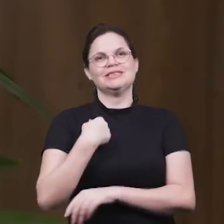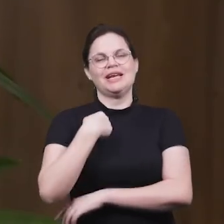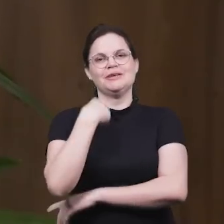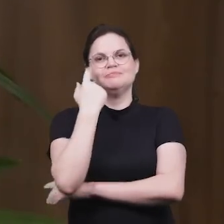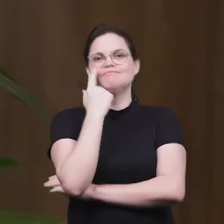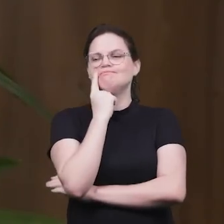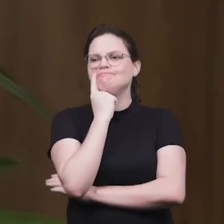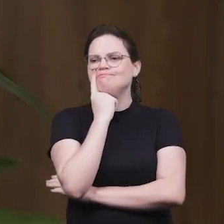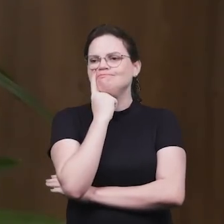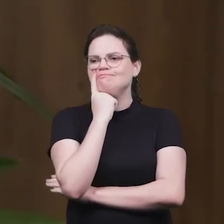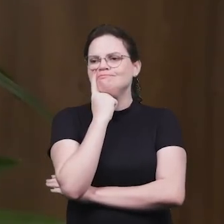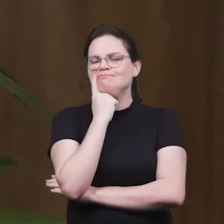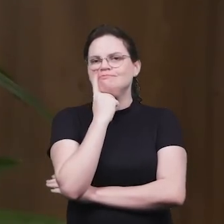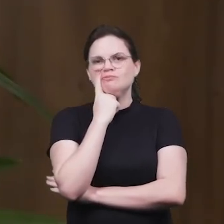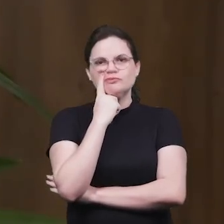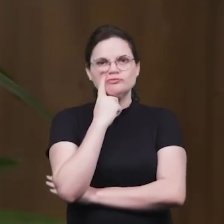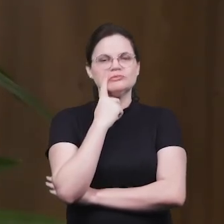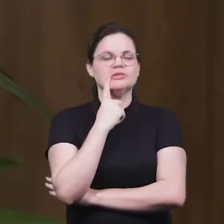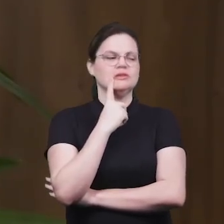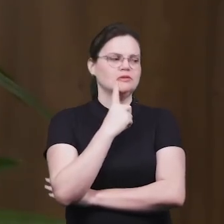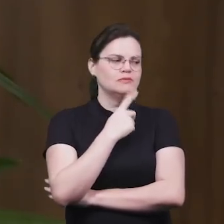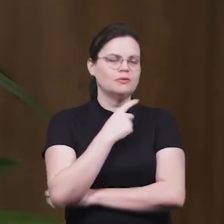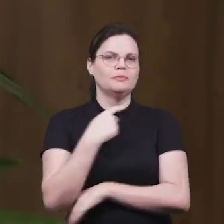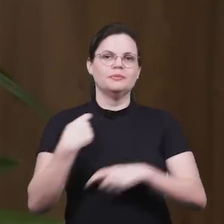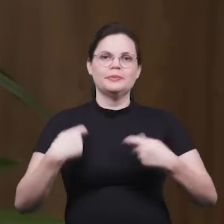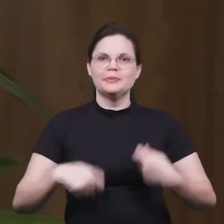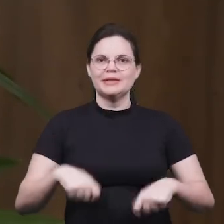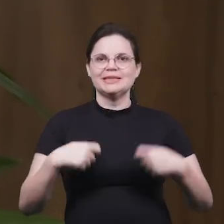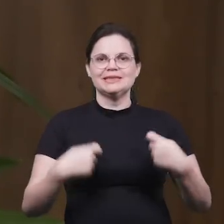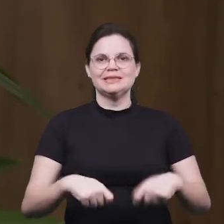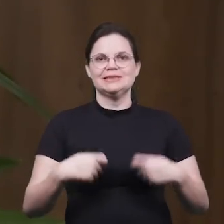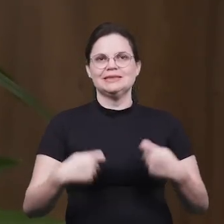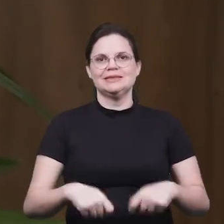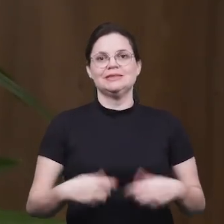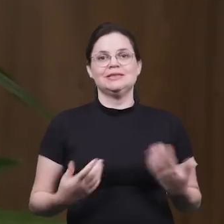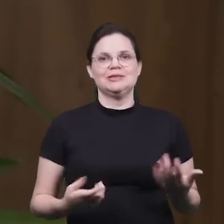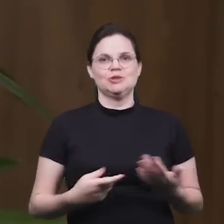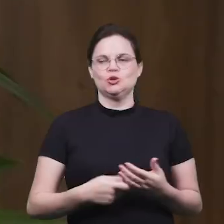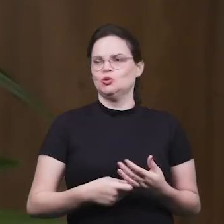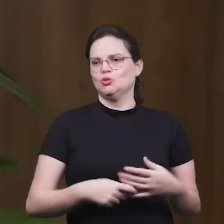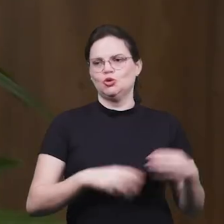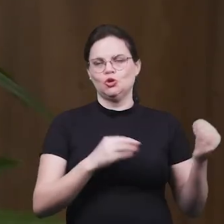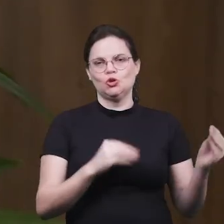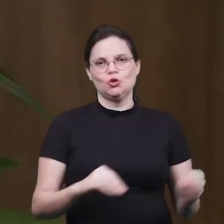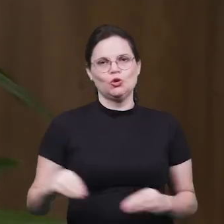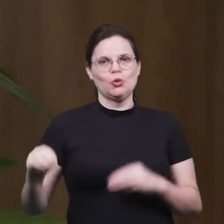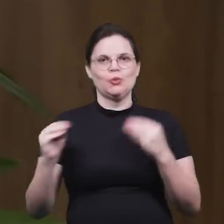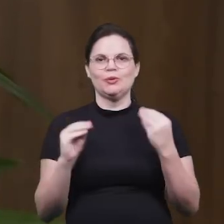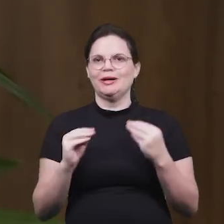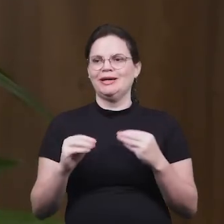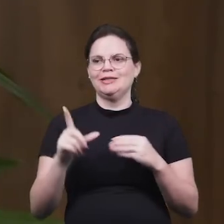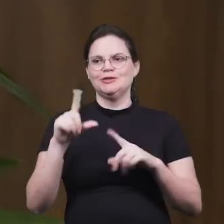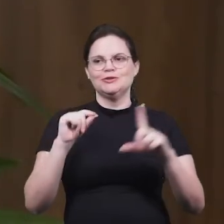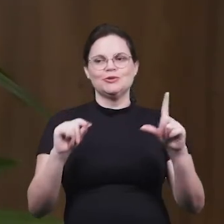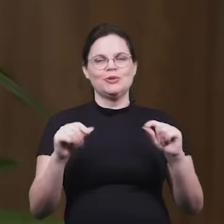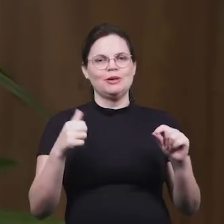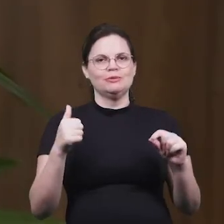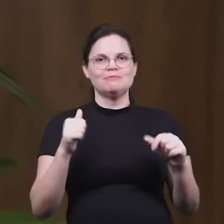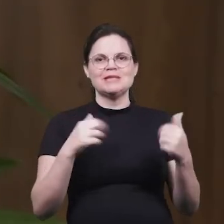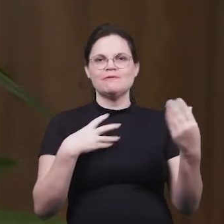quase que como uma obrigação de ser mais flexível. E tudo